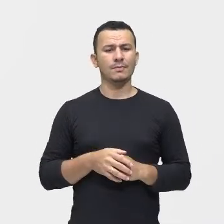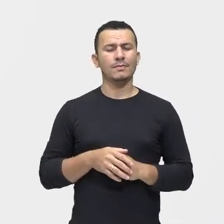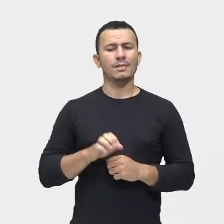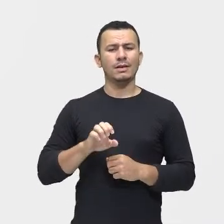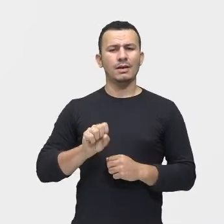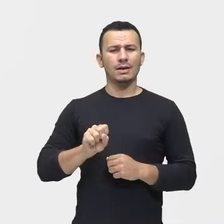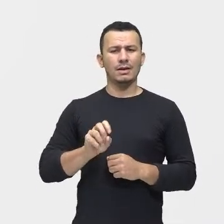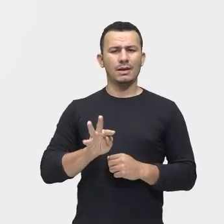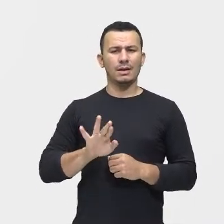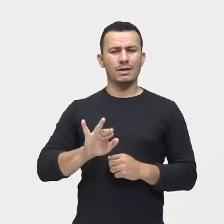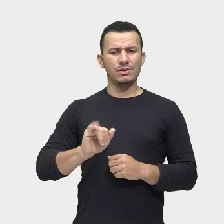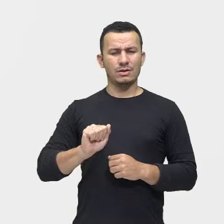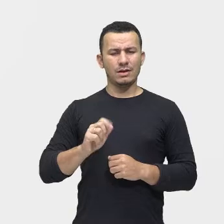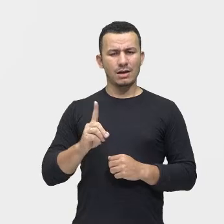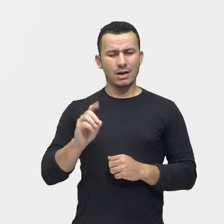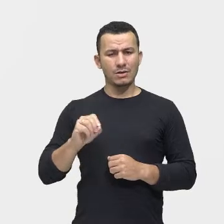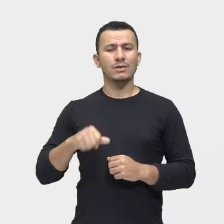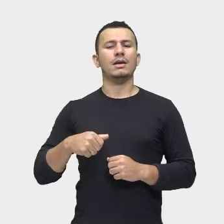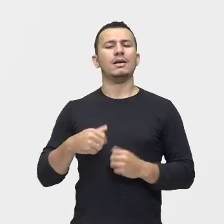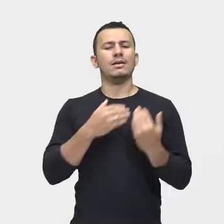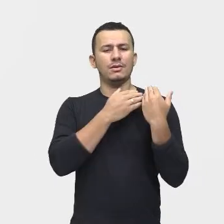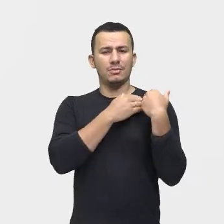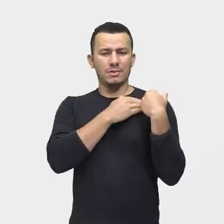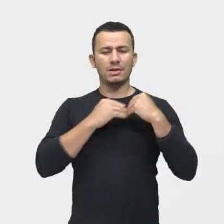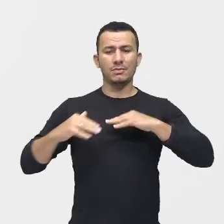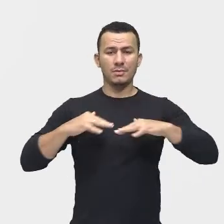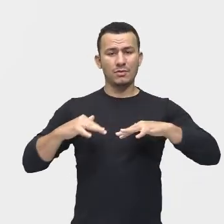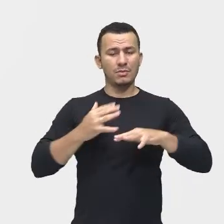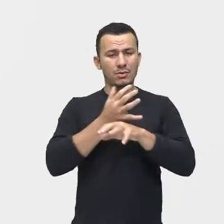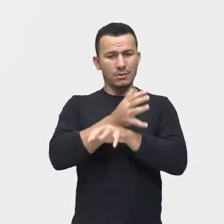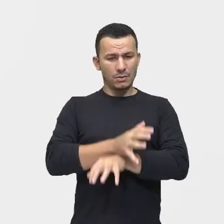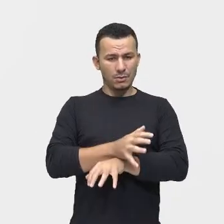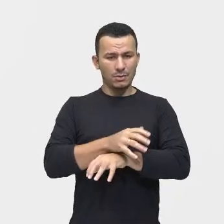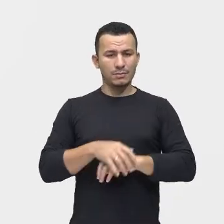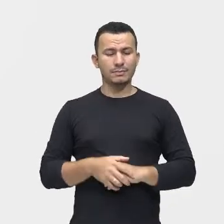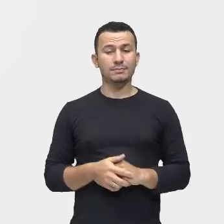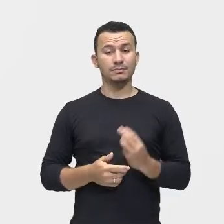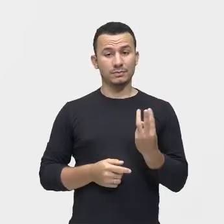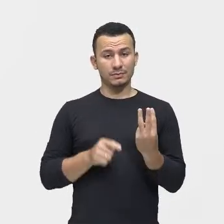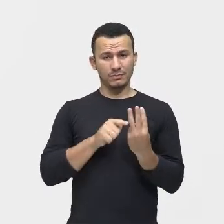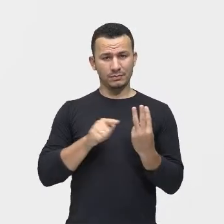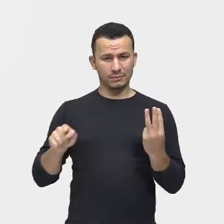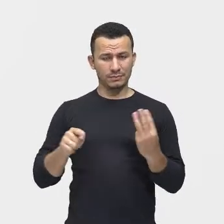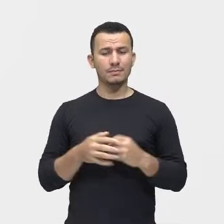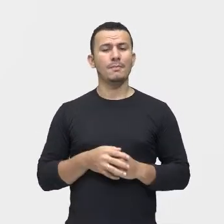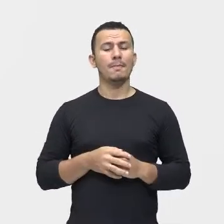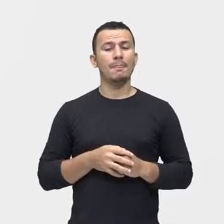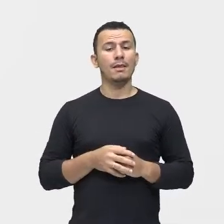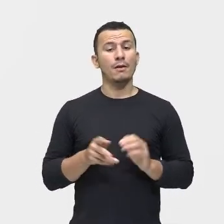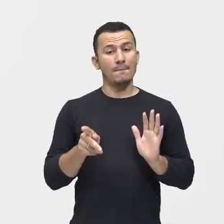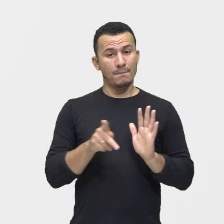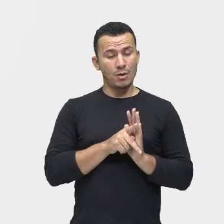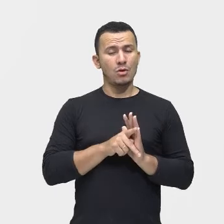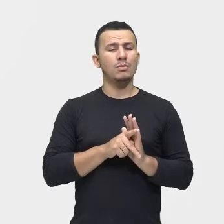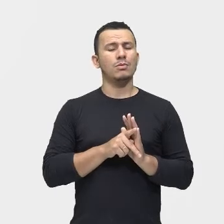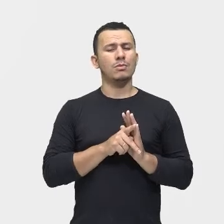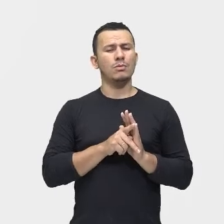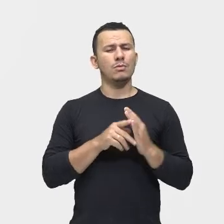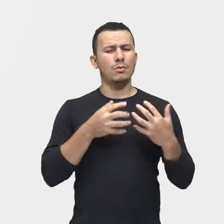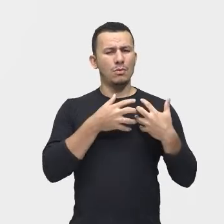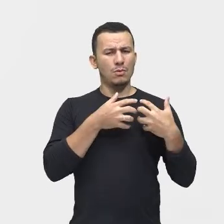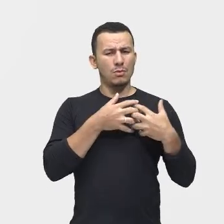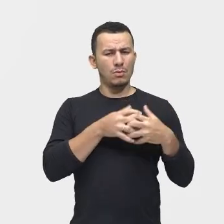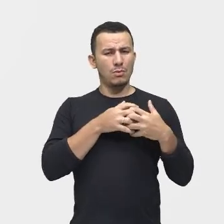pelos movimentos do esqueleto. A alternativa 3, cardíaco, responsável